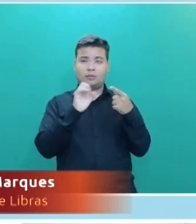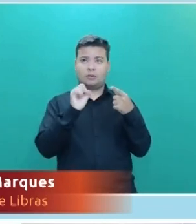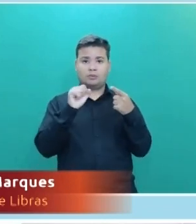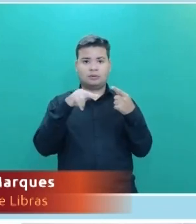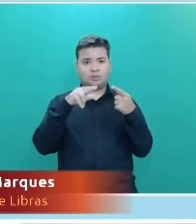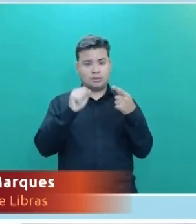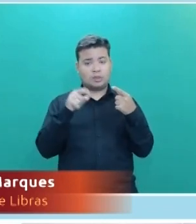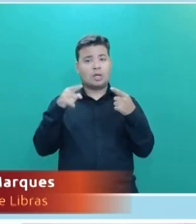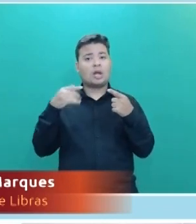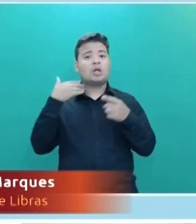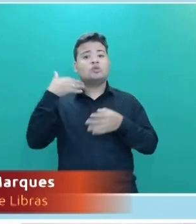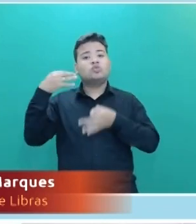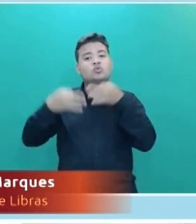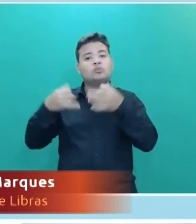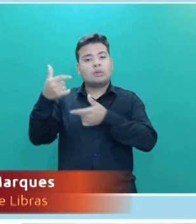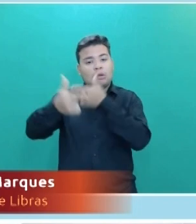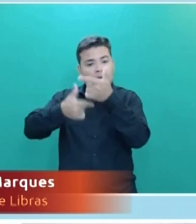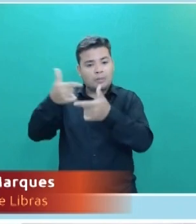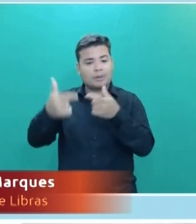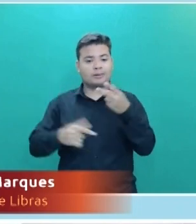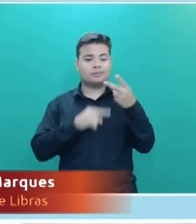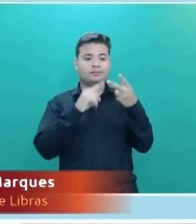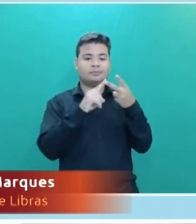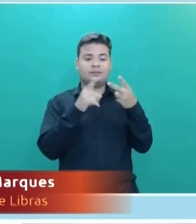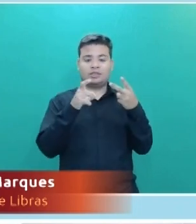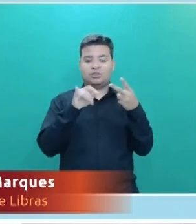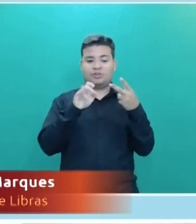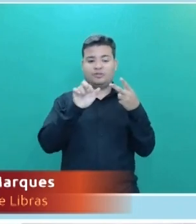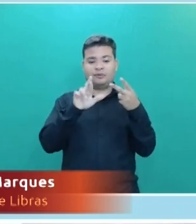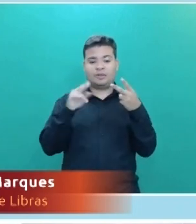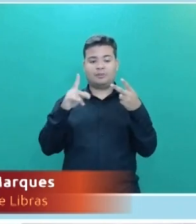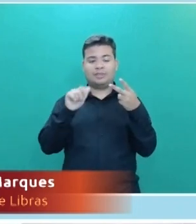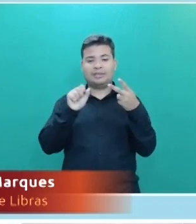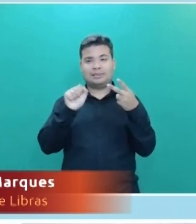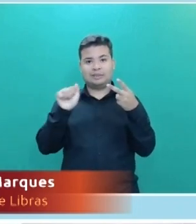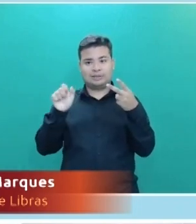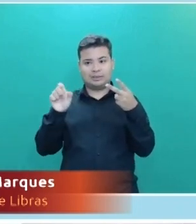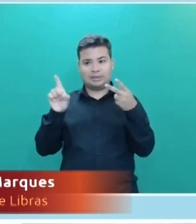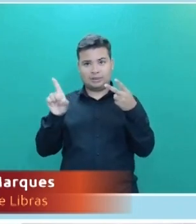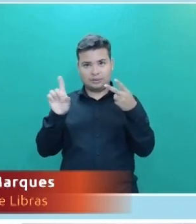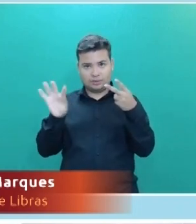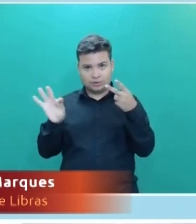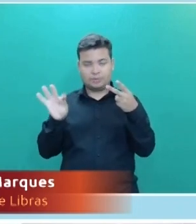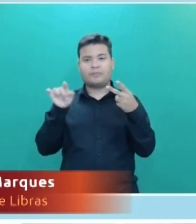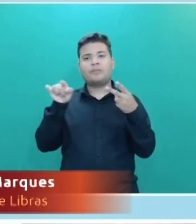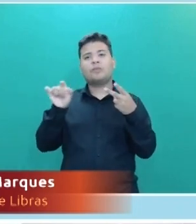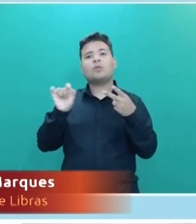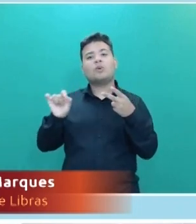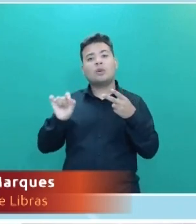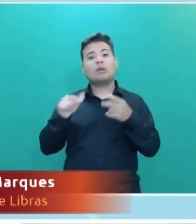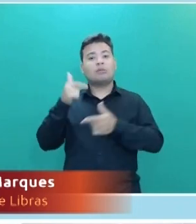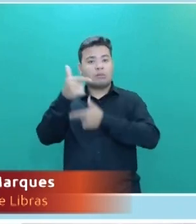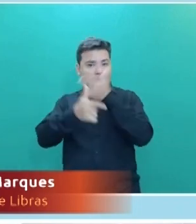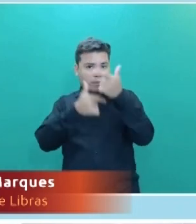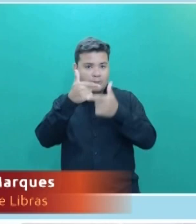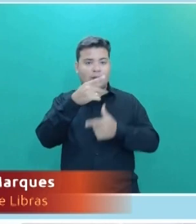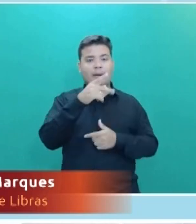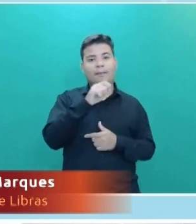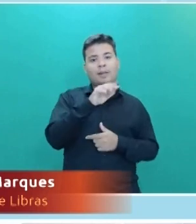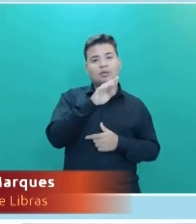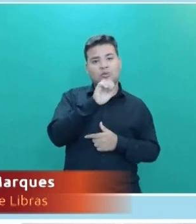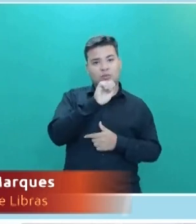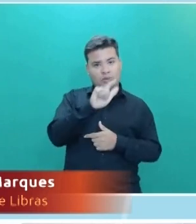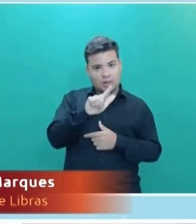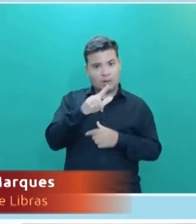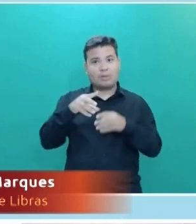trabalho, e também com o Xavier Plassat, que é coordenador, que trabalha na Pastoral da Terra, e